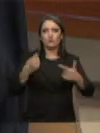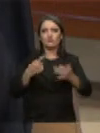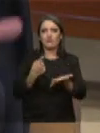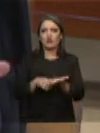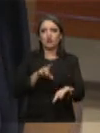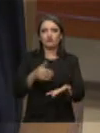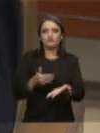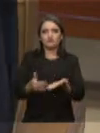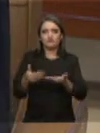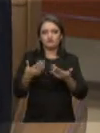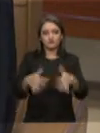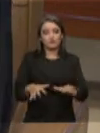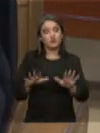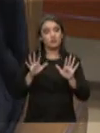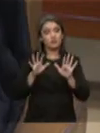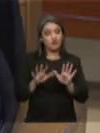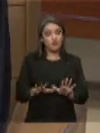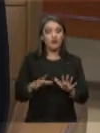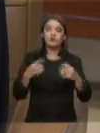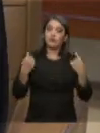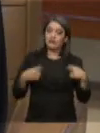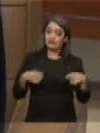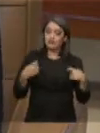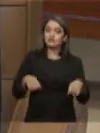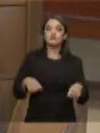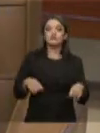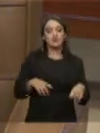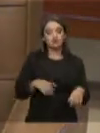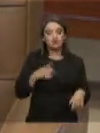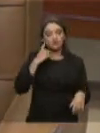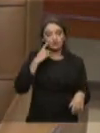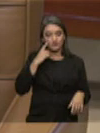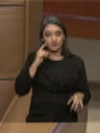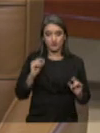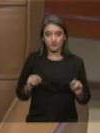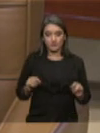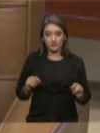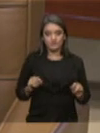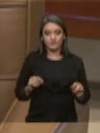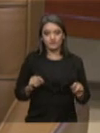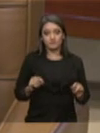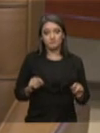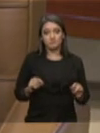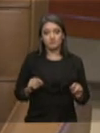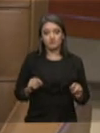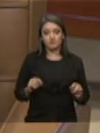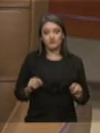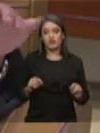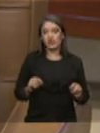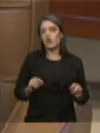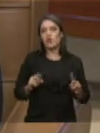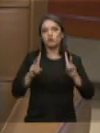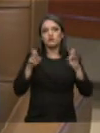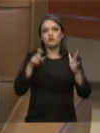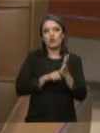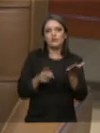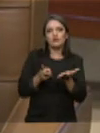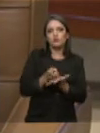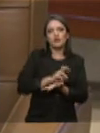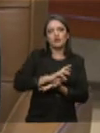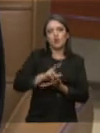tratamento sistêmico, de forma holística, levar isso em conta. Nada justifica tratar a matéria tributária, diferentemente das outras de